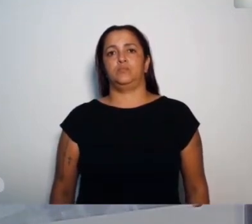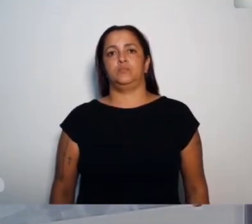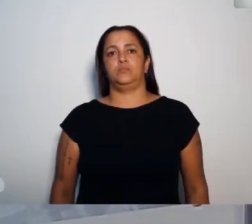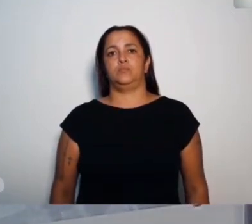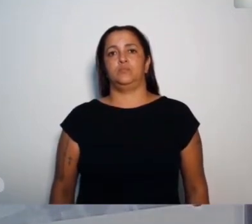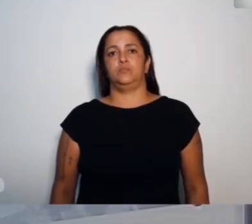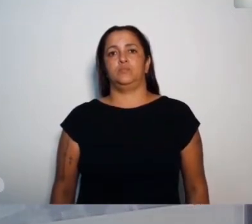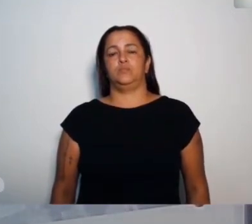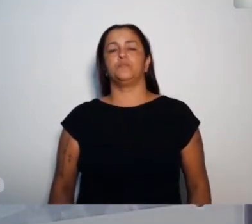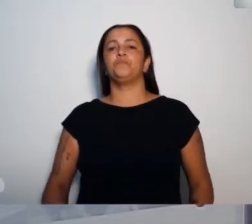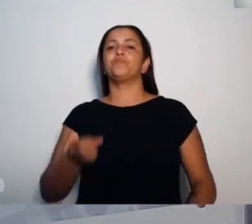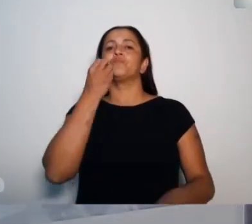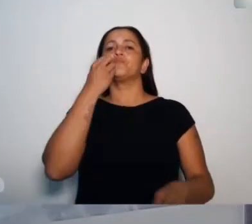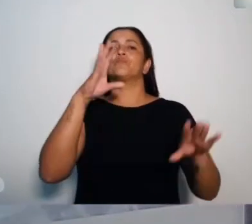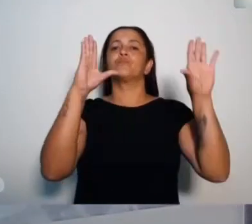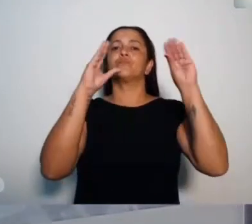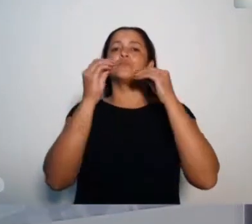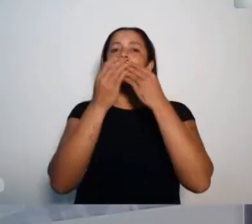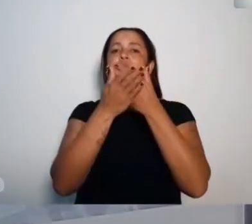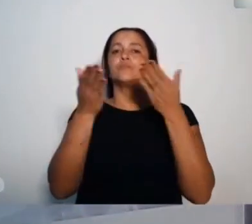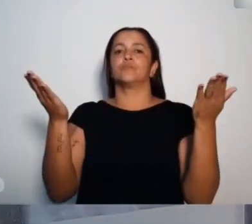Boa noite a todos.